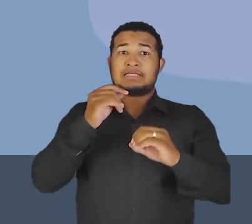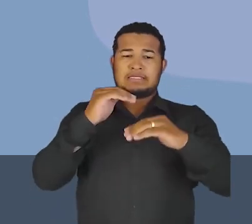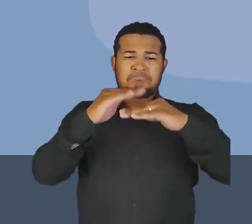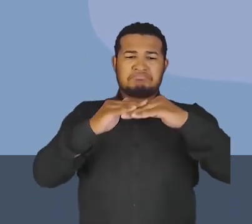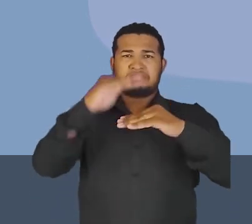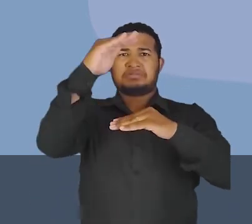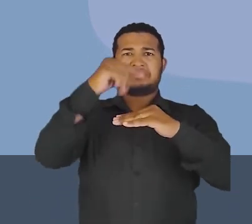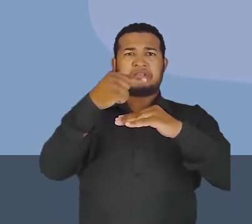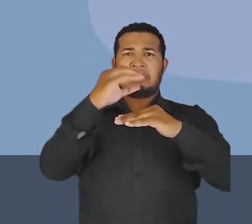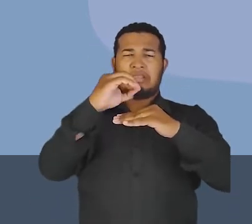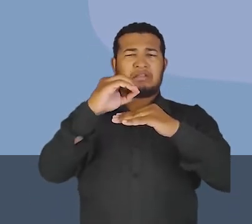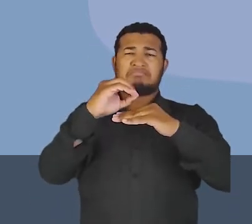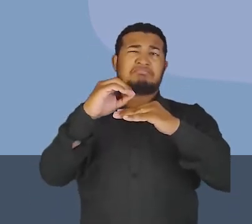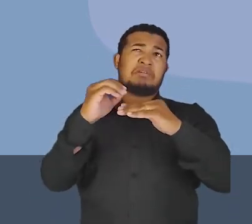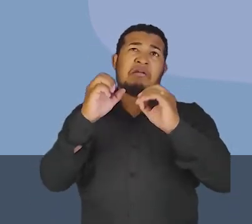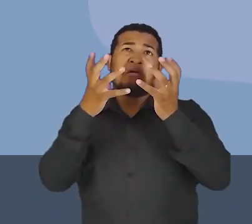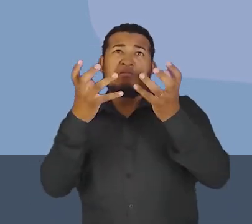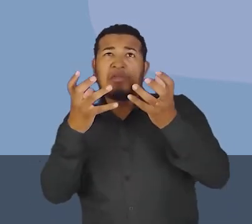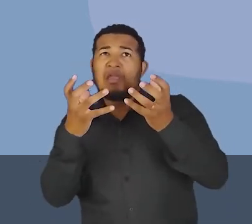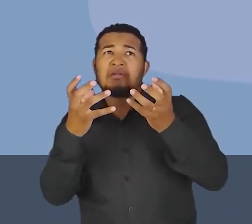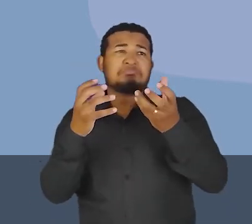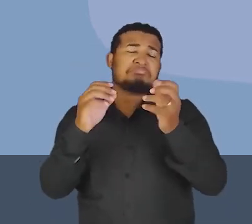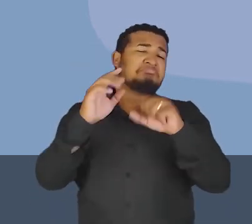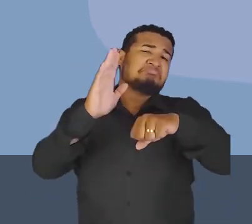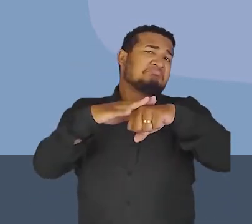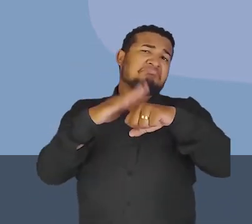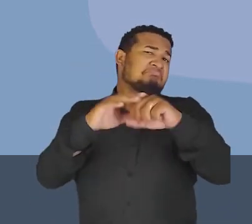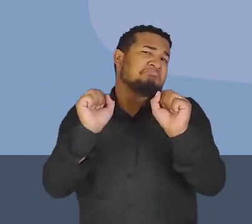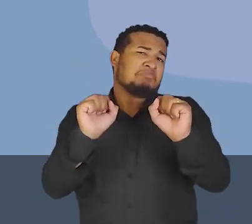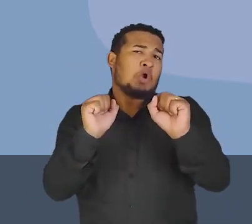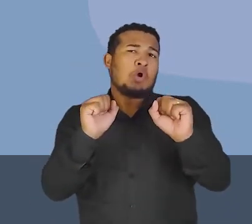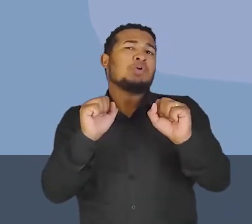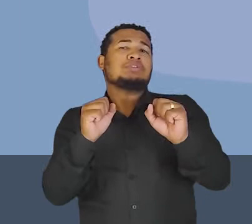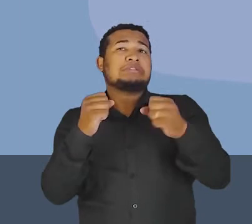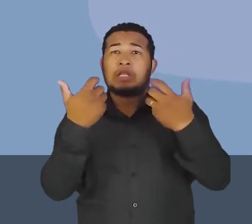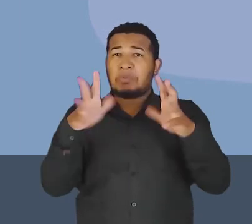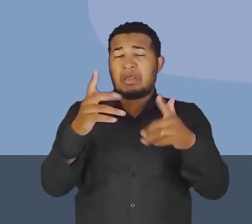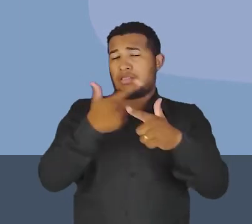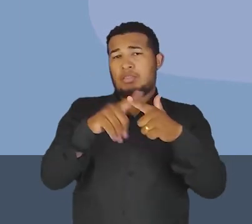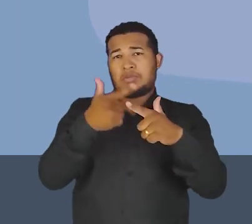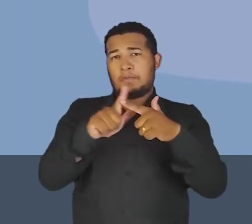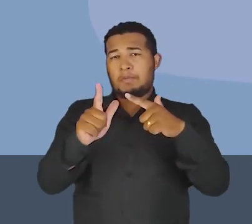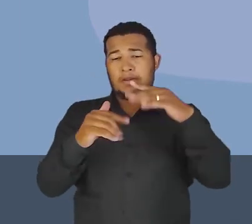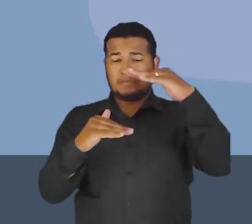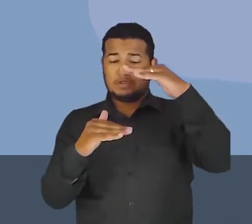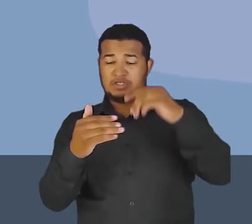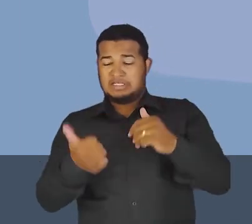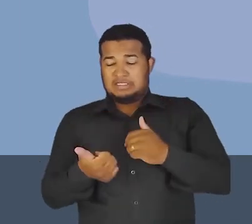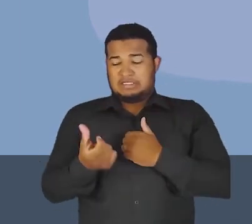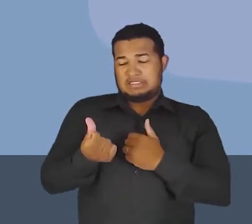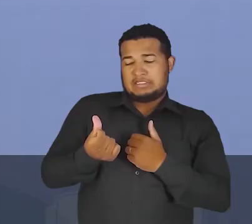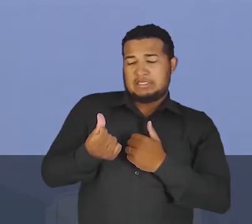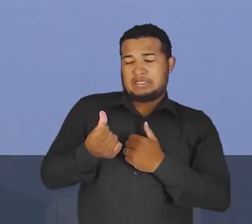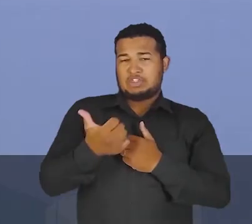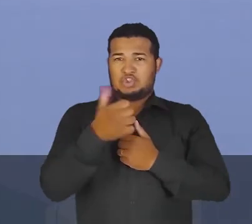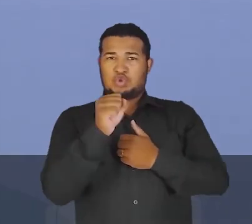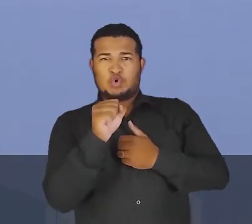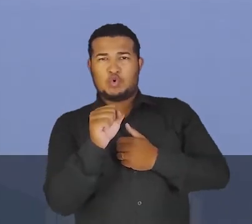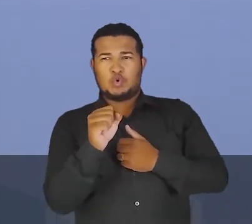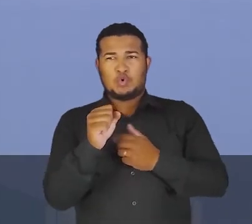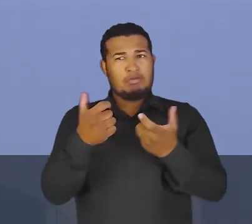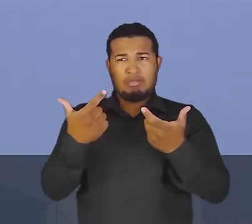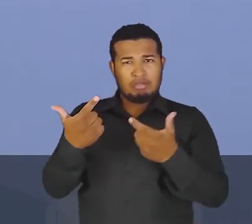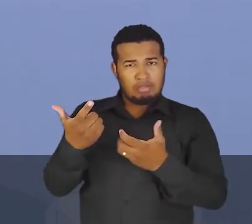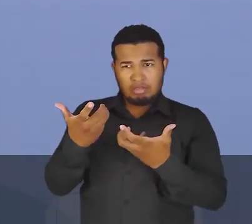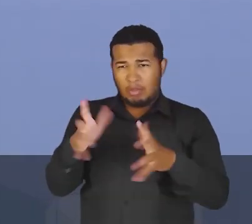70, maiores de 16 e menores de 18, nesse intervalo entre 16 e 18, e analfabetos. Para esses o